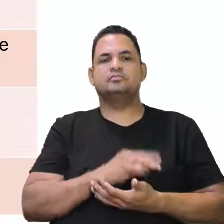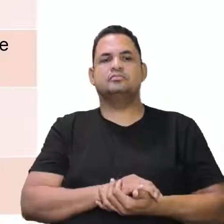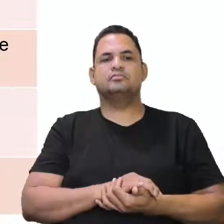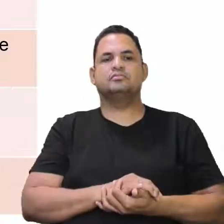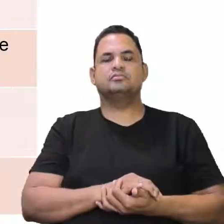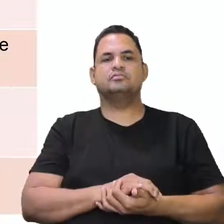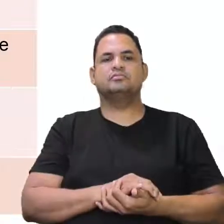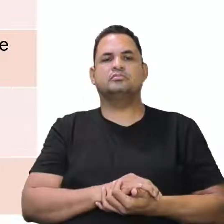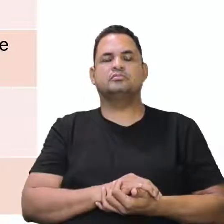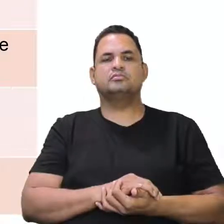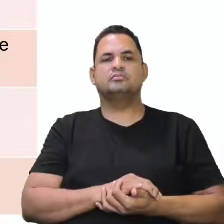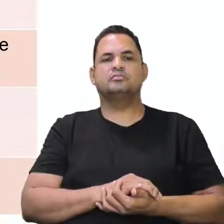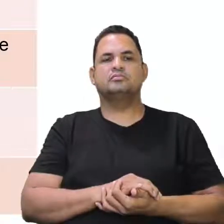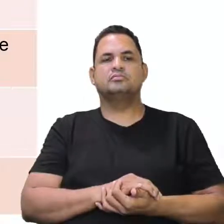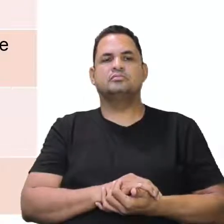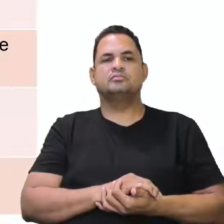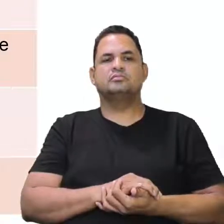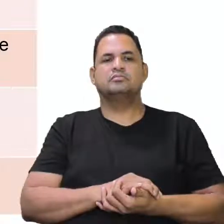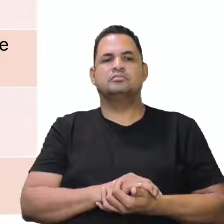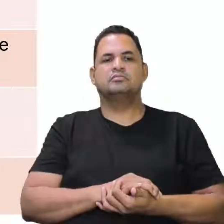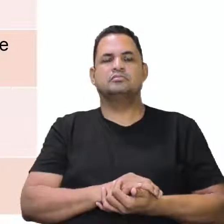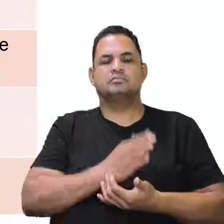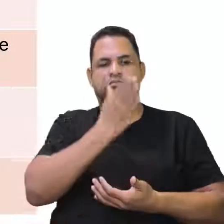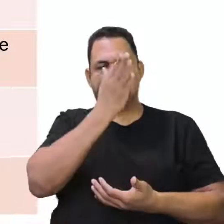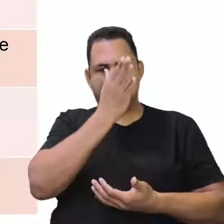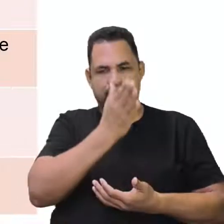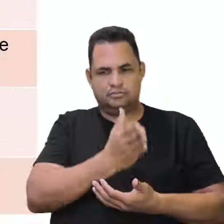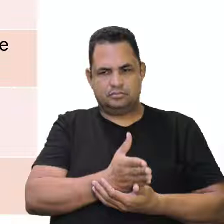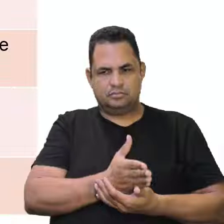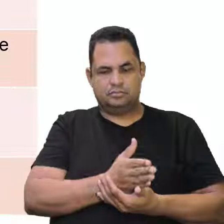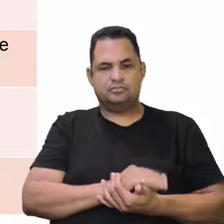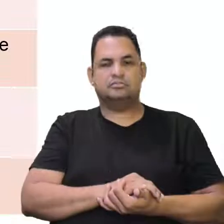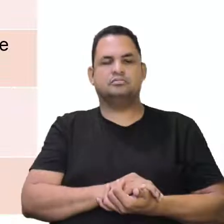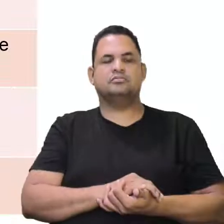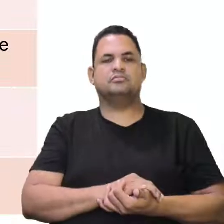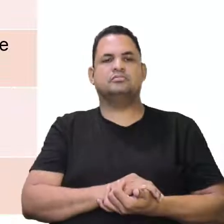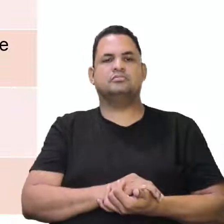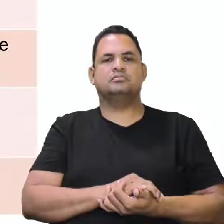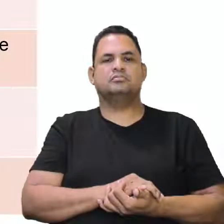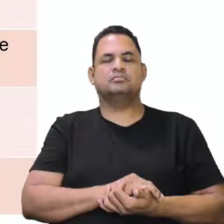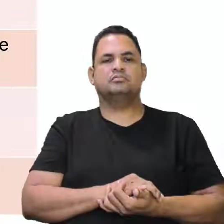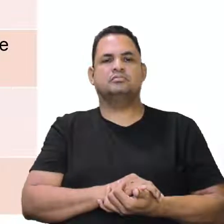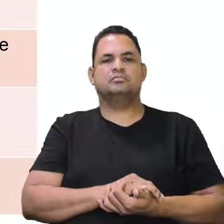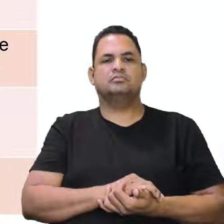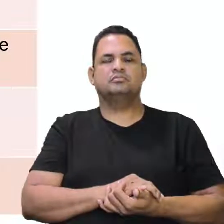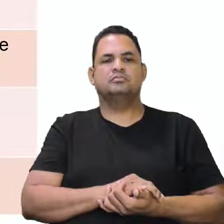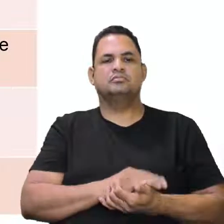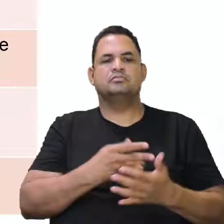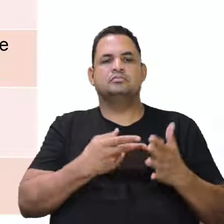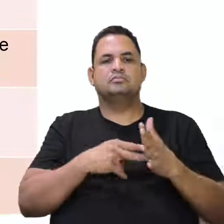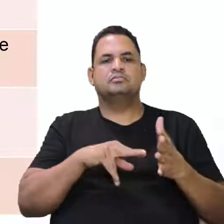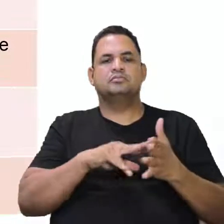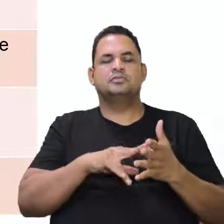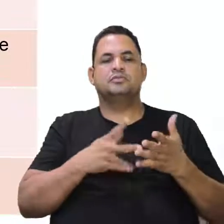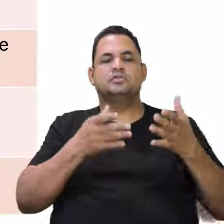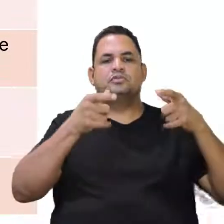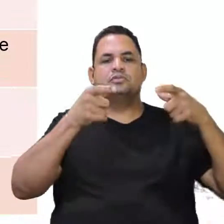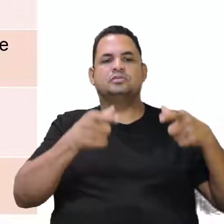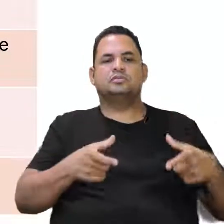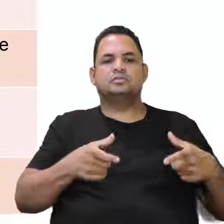lugares. Então, temos aí de novo some, any, no e every, agora no sentido de